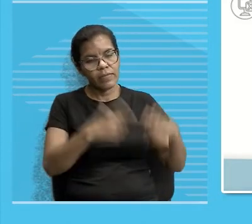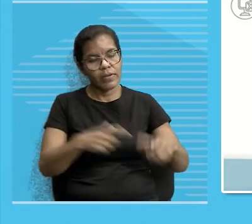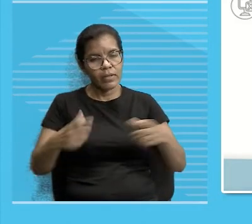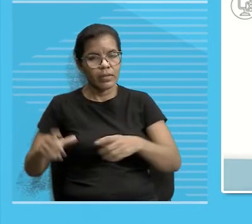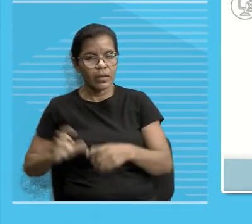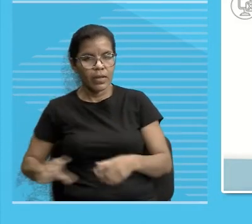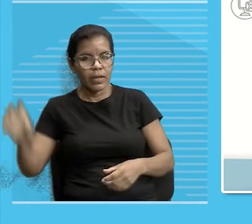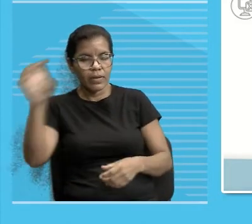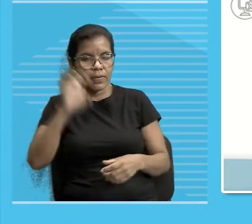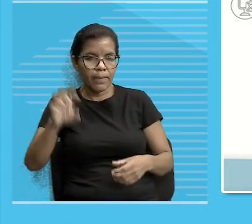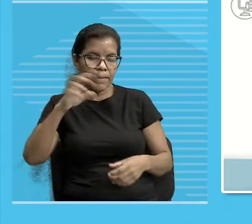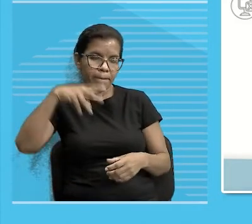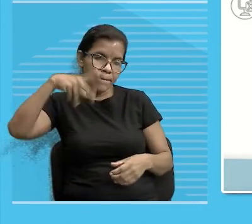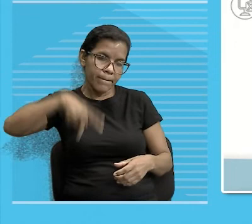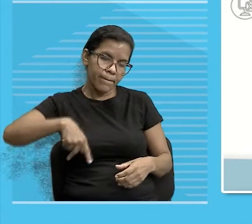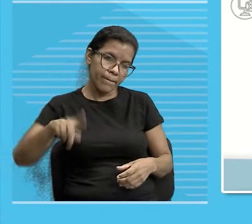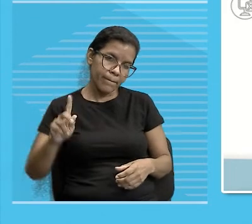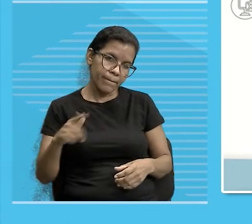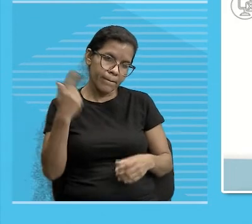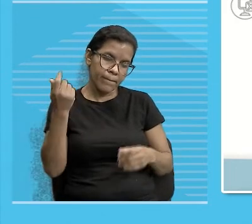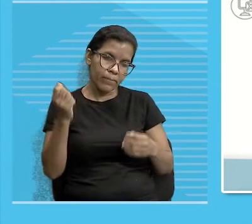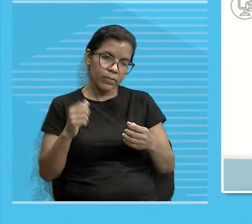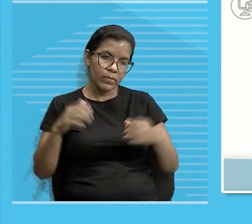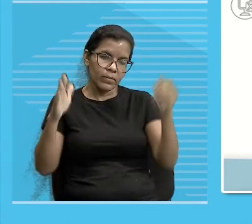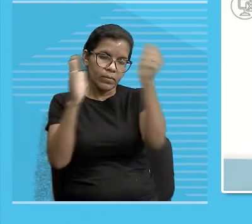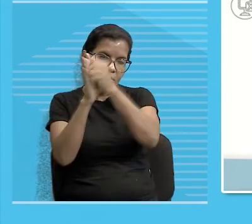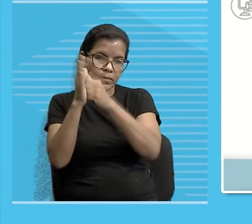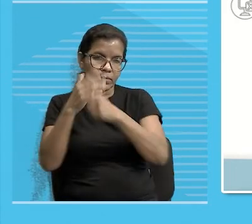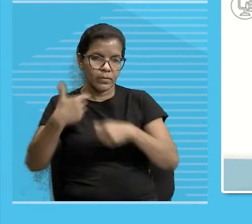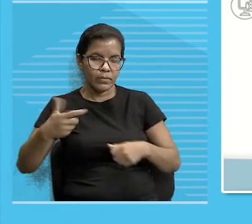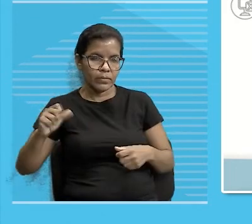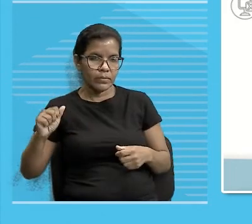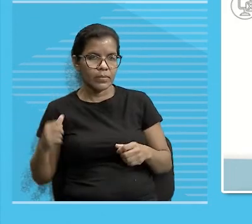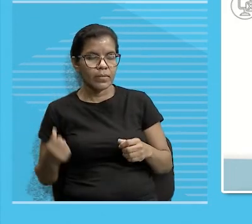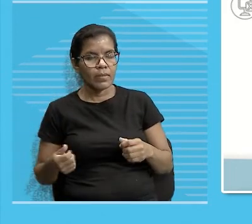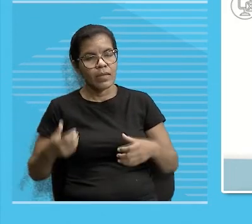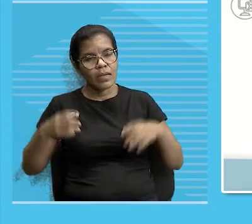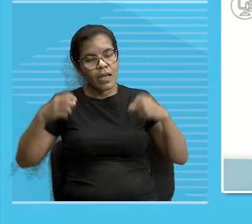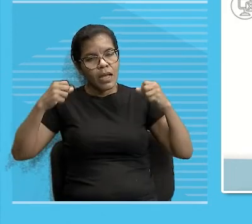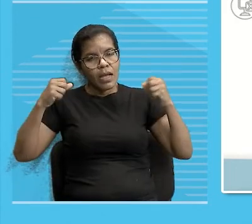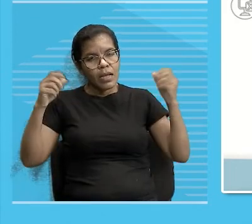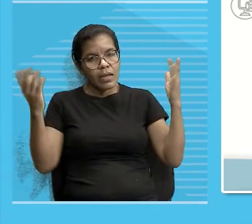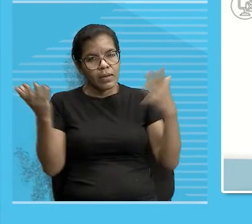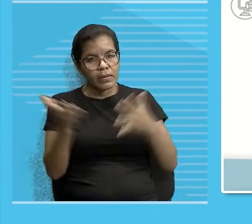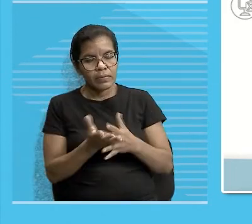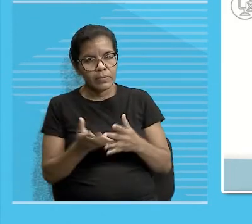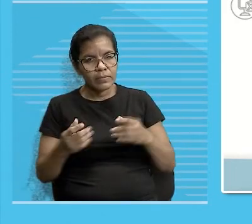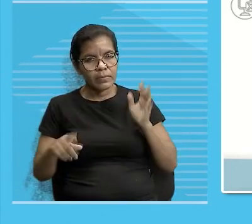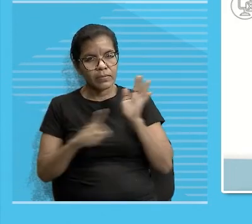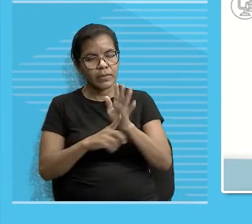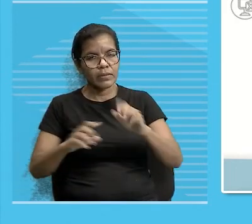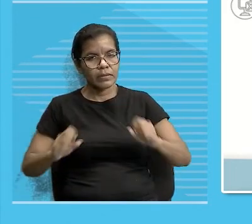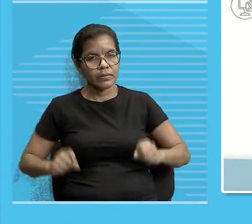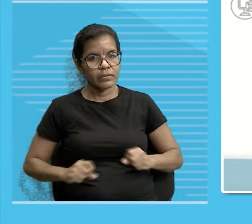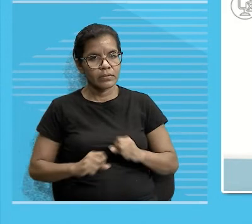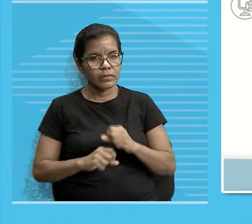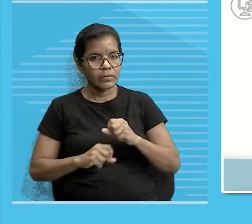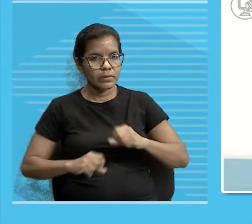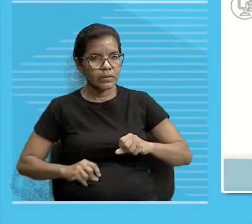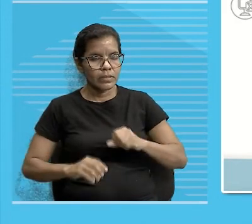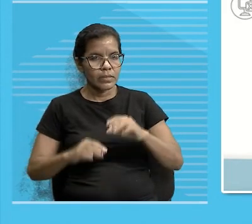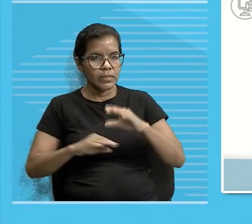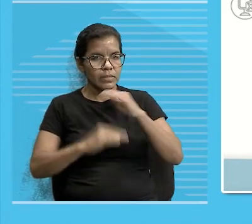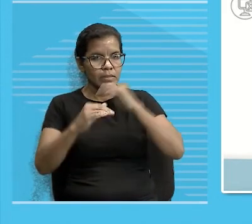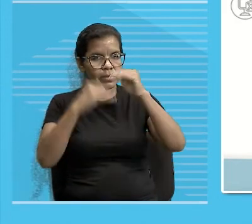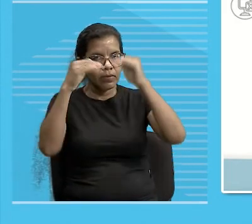Minas Gerais, já no século XVIII, o barroco apresenta-se desenvolvido e com características do rococó. Que diabo é